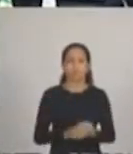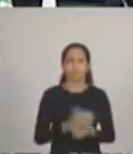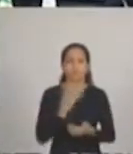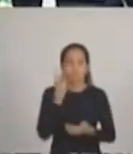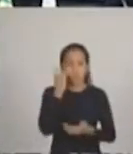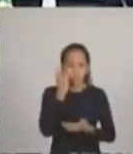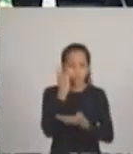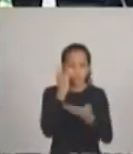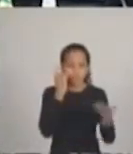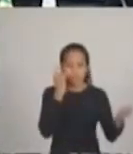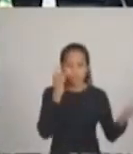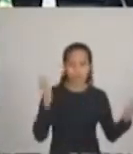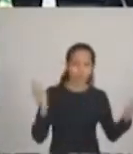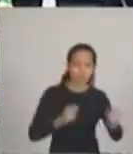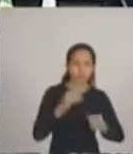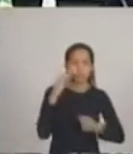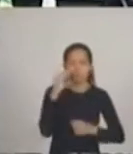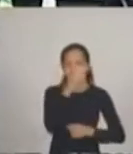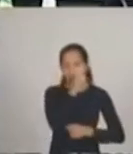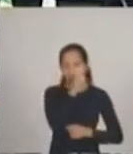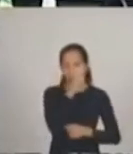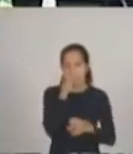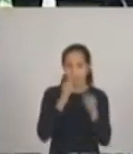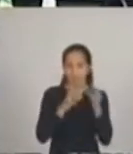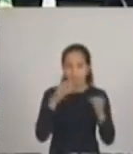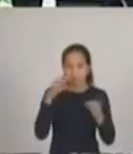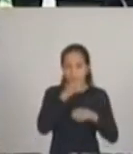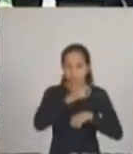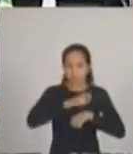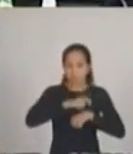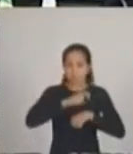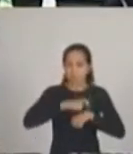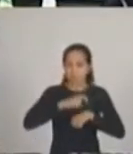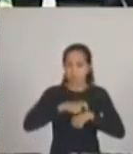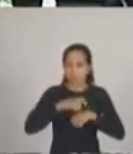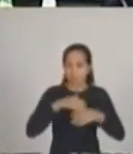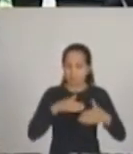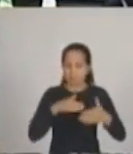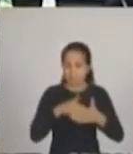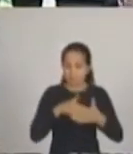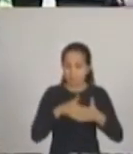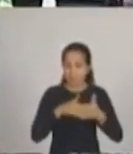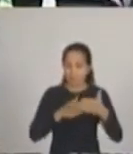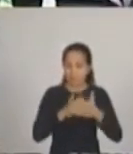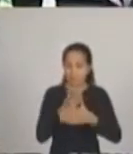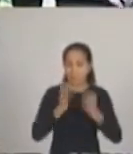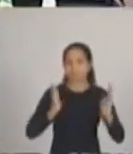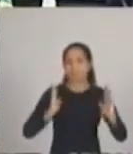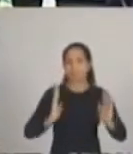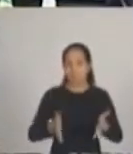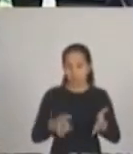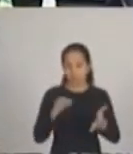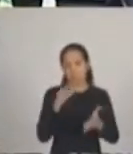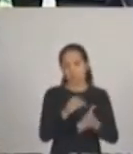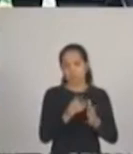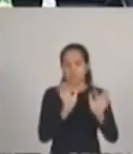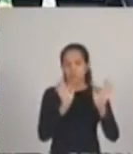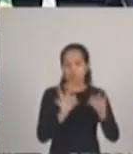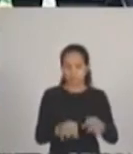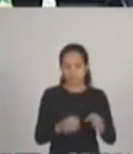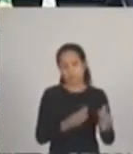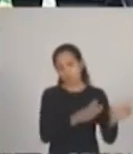que a gente possa acelerar um pouquinho na justificativa, tendo em vista que nós já passamos do horário do expediente para irmos à ordem do